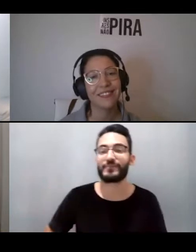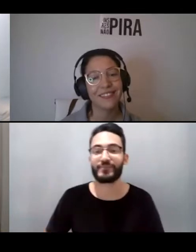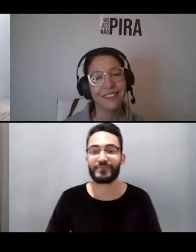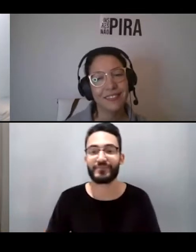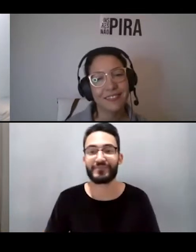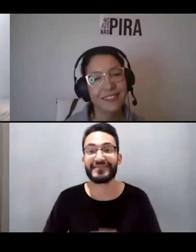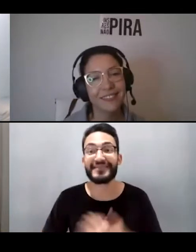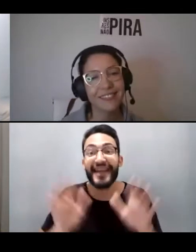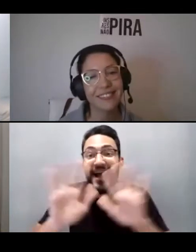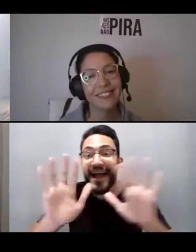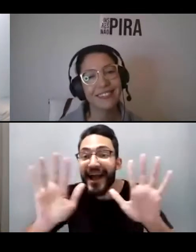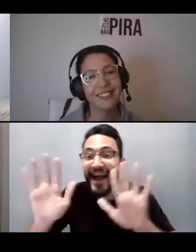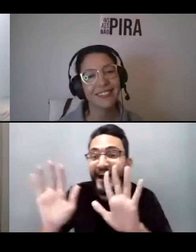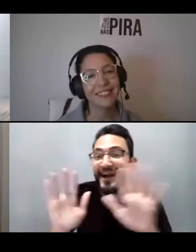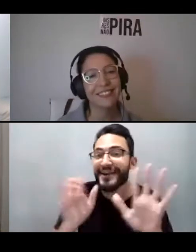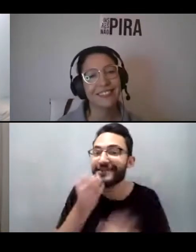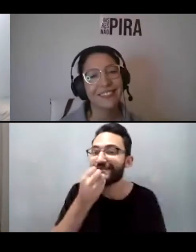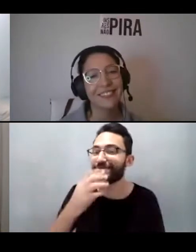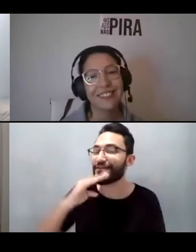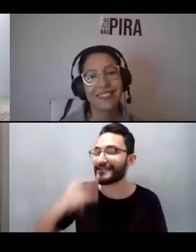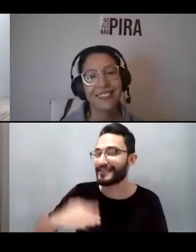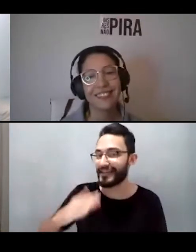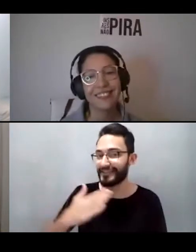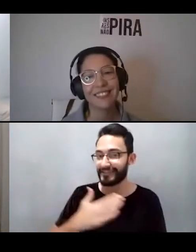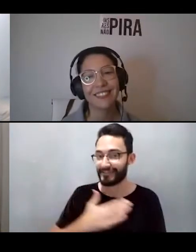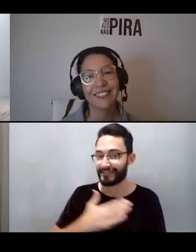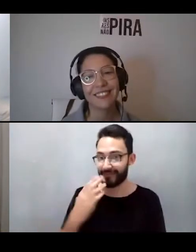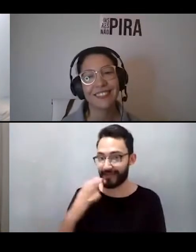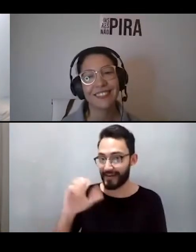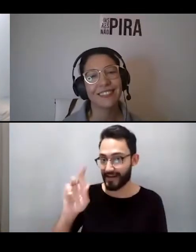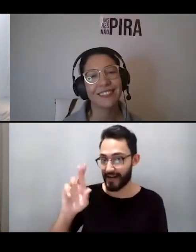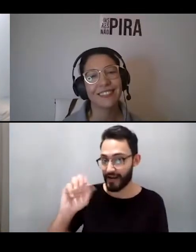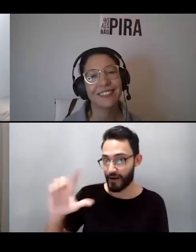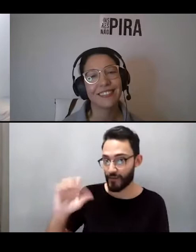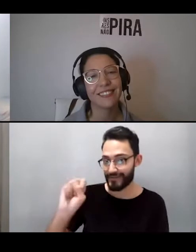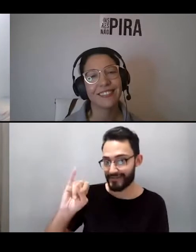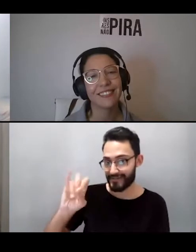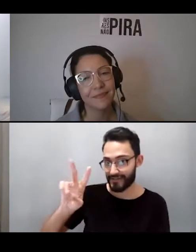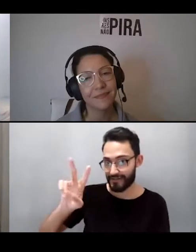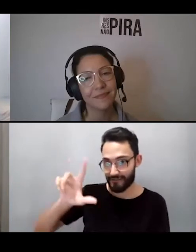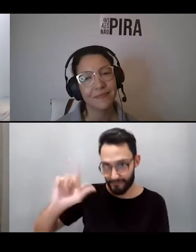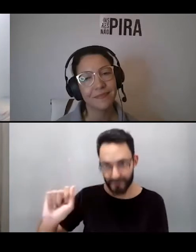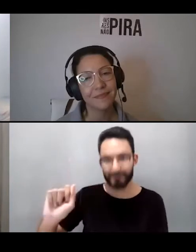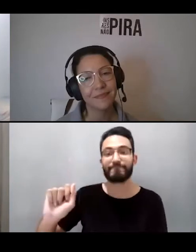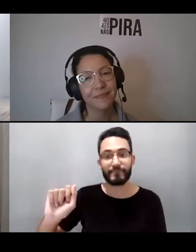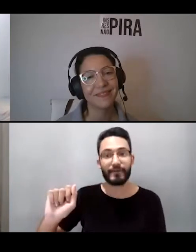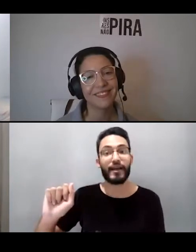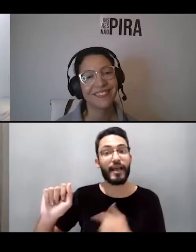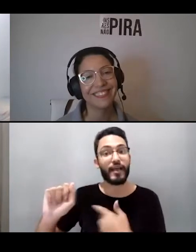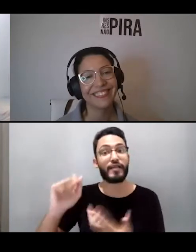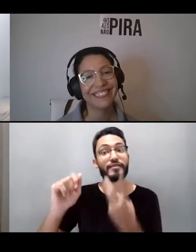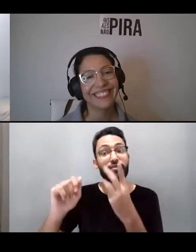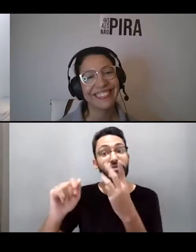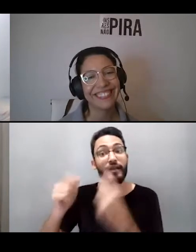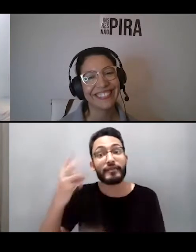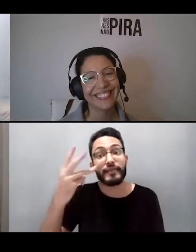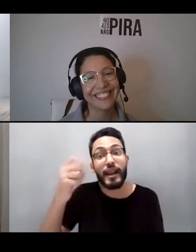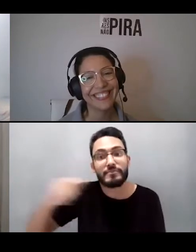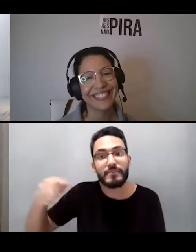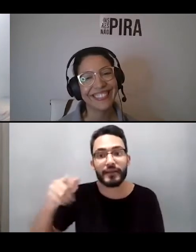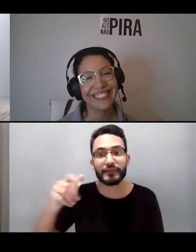Oi, pessoal, boa tarde. Eu sou a Carol Silva, sou Squad Leader aqui na C&T. Vou fazer 3 meses na semana que vem de